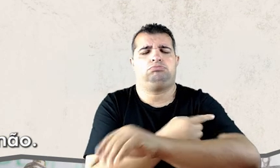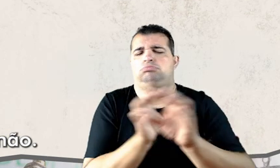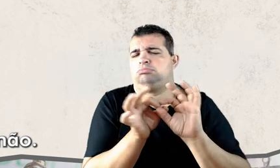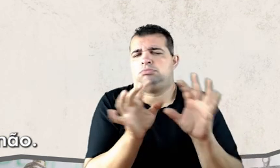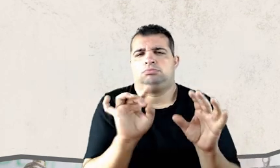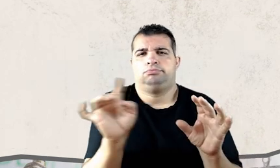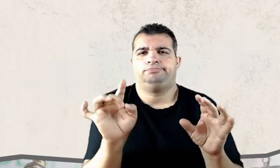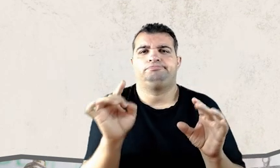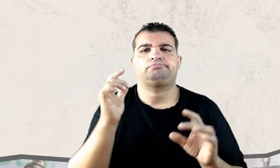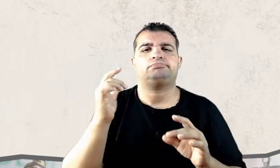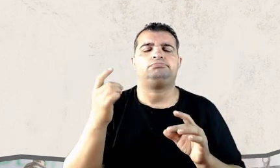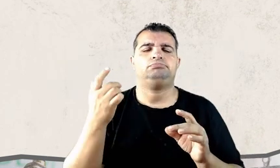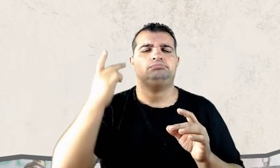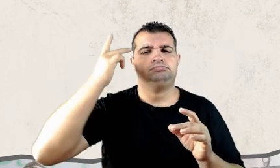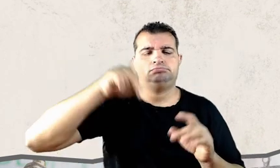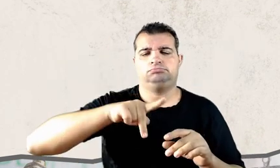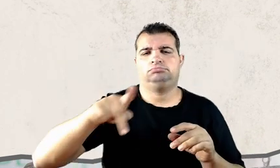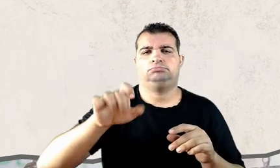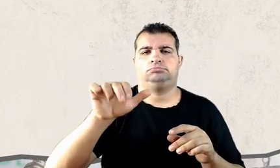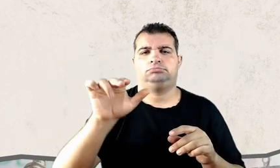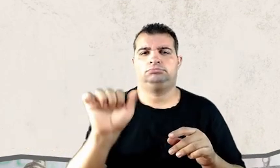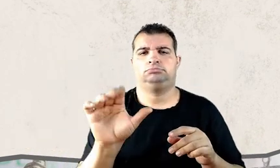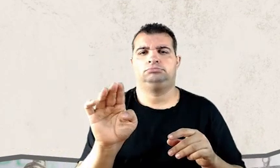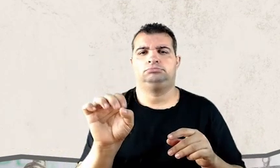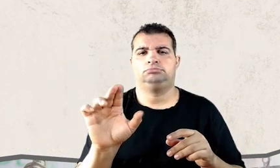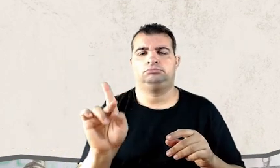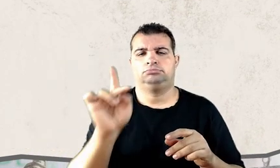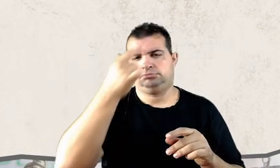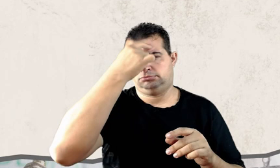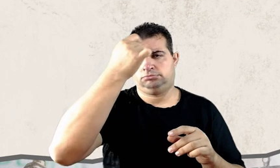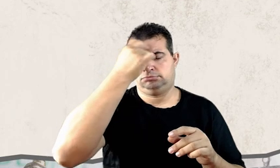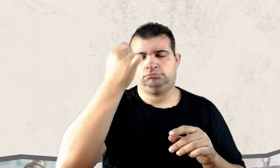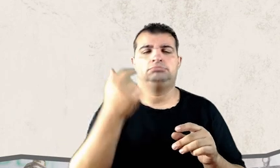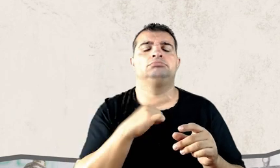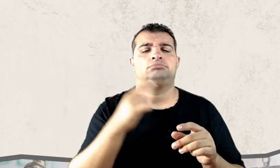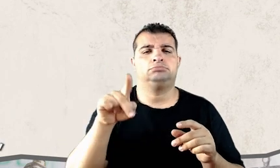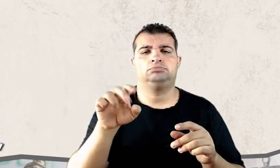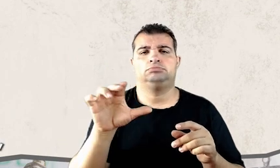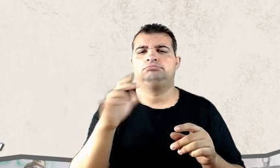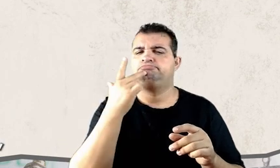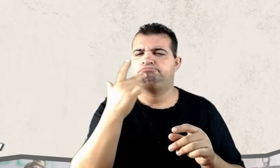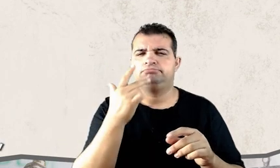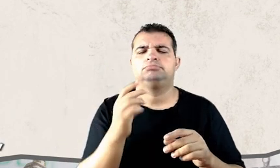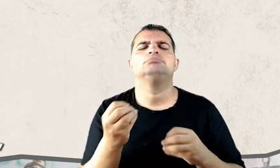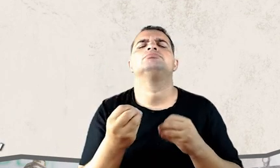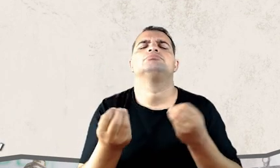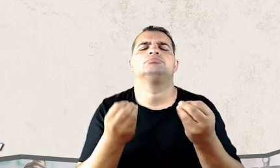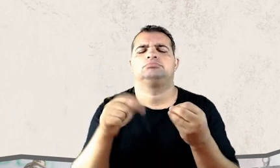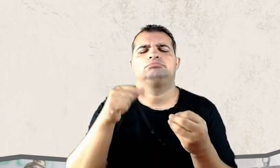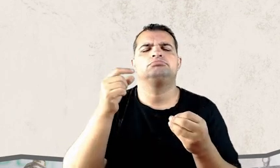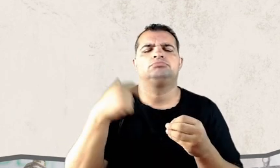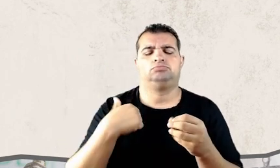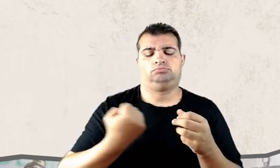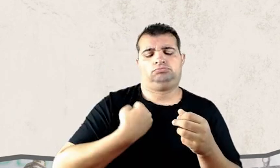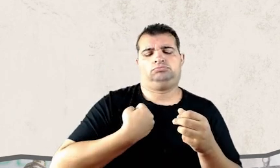fortalecimento automático, não. A professora Ana Bock, da PUC de São Paulo, conta que o crescimento é lento no começo. Imagina, pra você ter uma ideia,